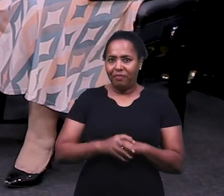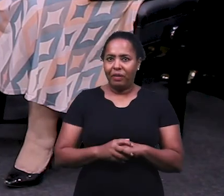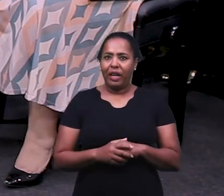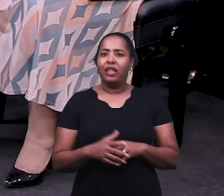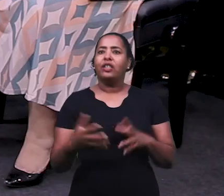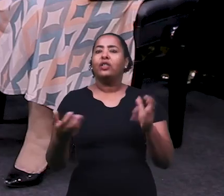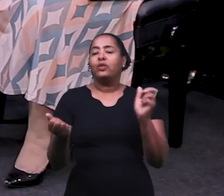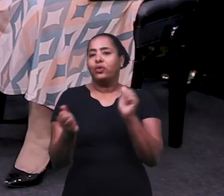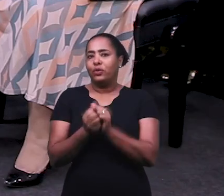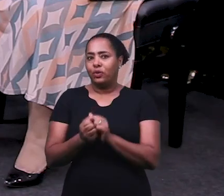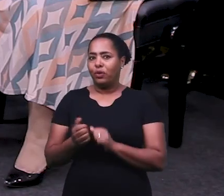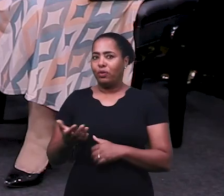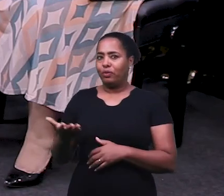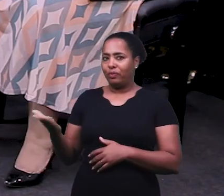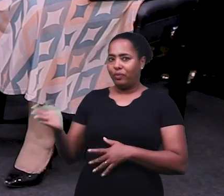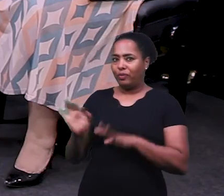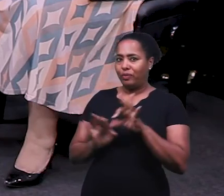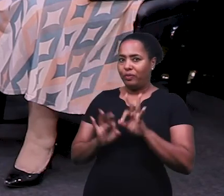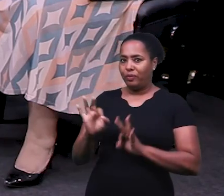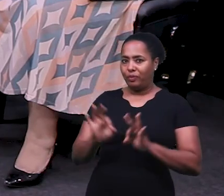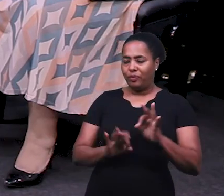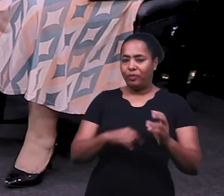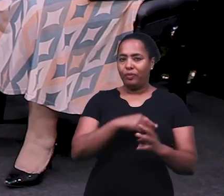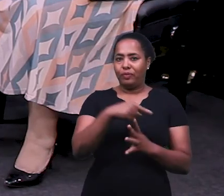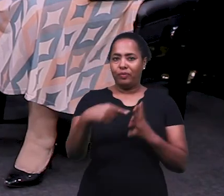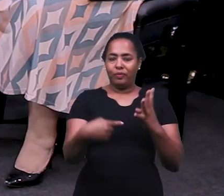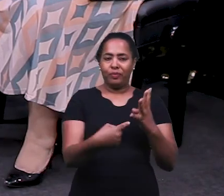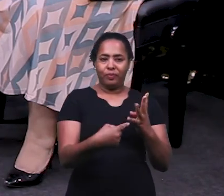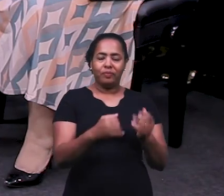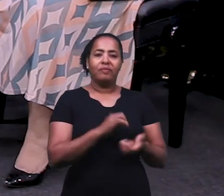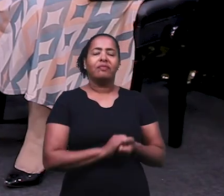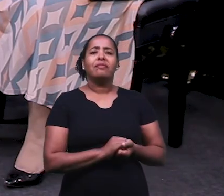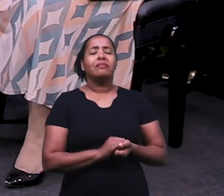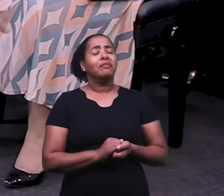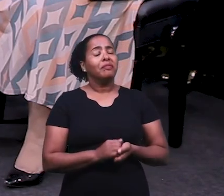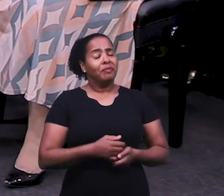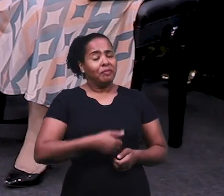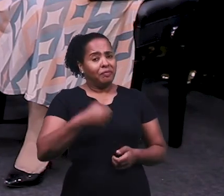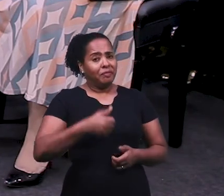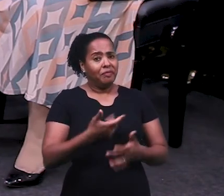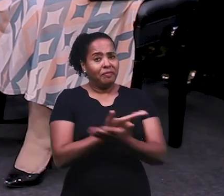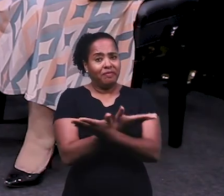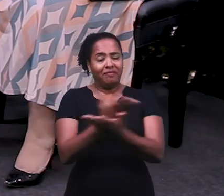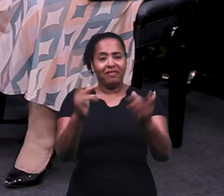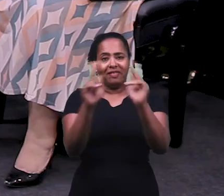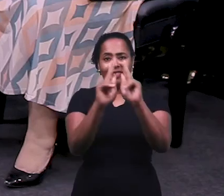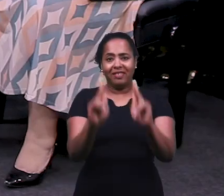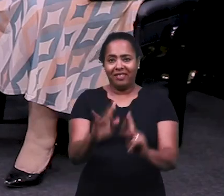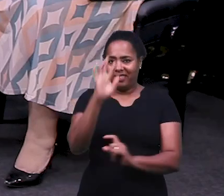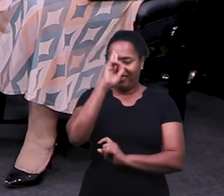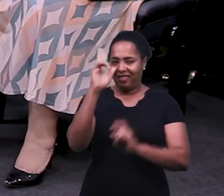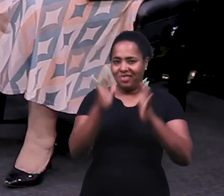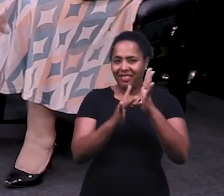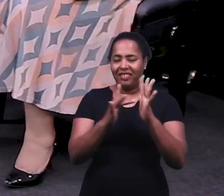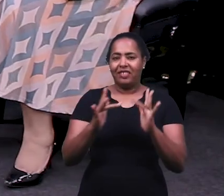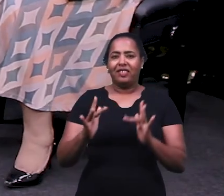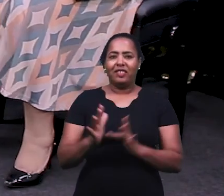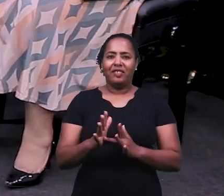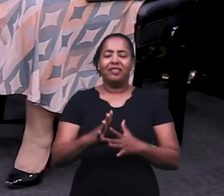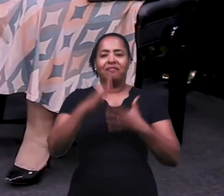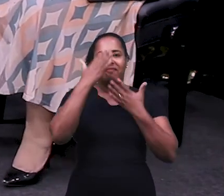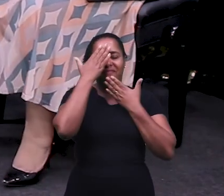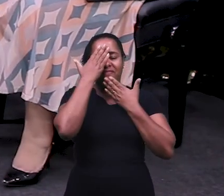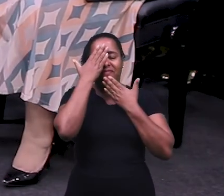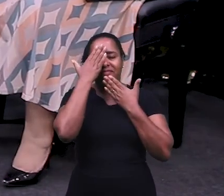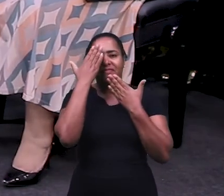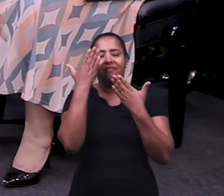é a pessoa que está à frente desse quarteto, que é pianista e arranjadora no quarteto. Bom, gente, primeiro quero saudar vocês todas com a paz